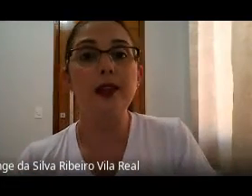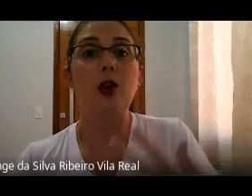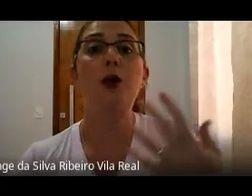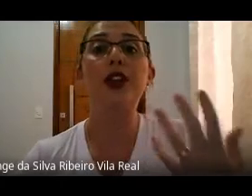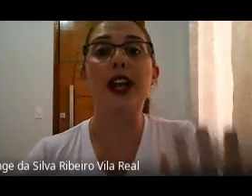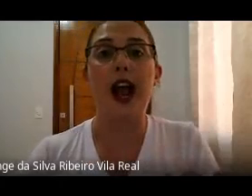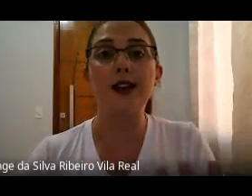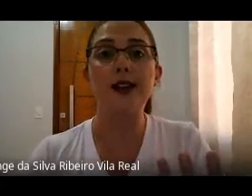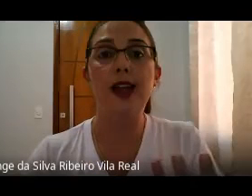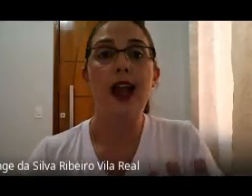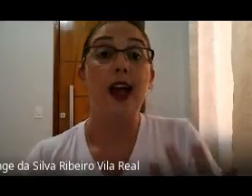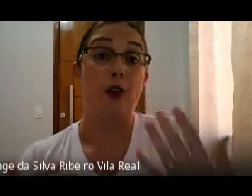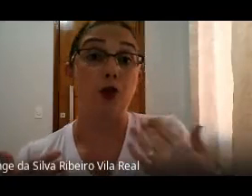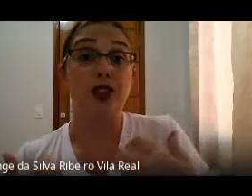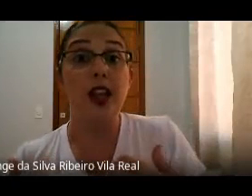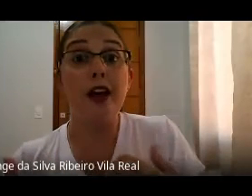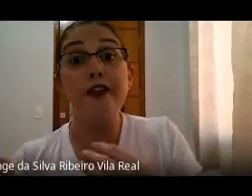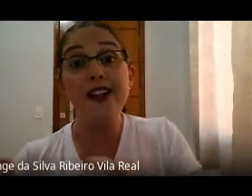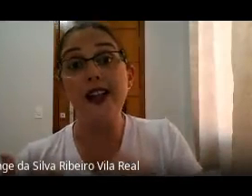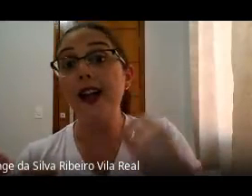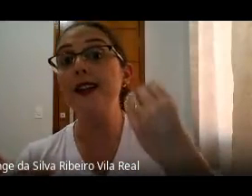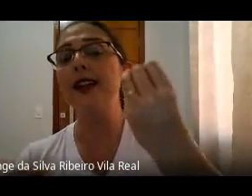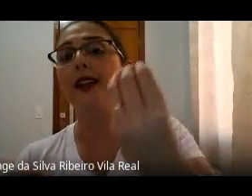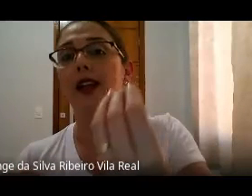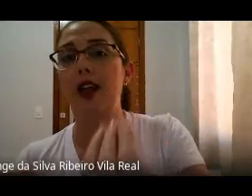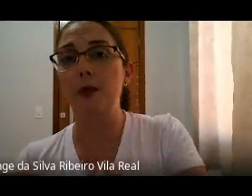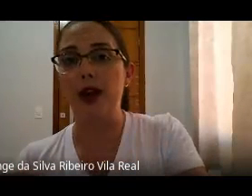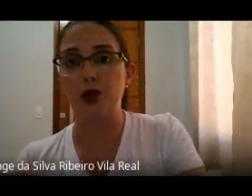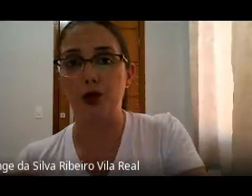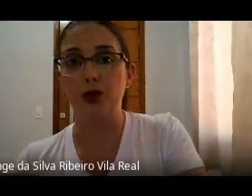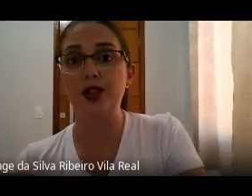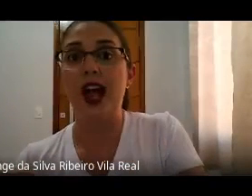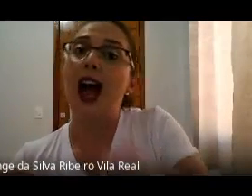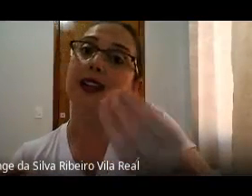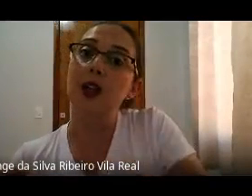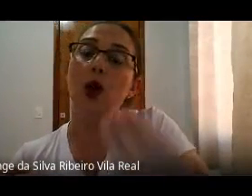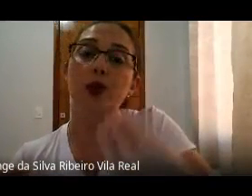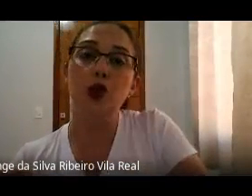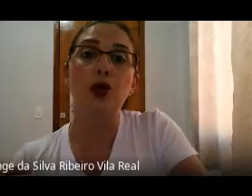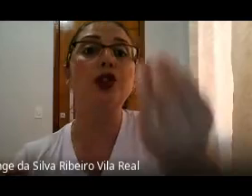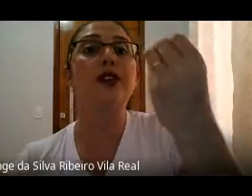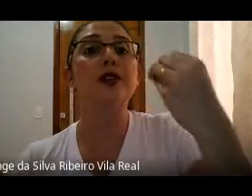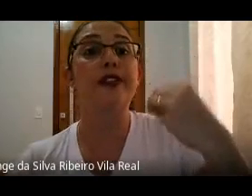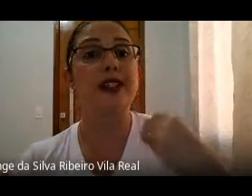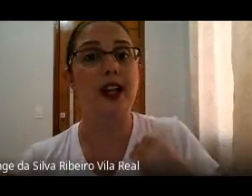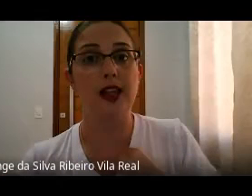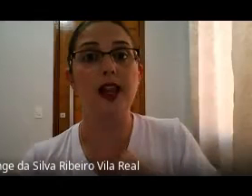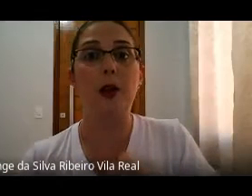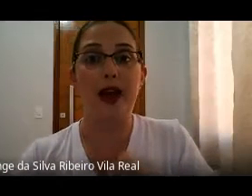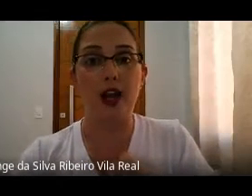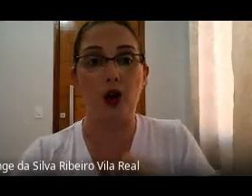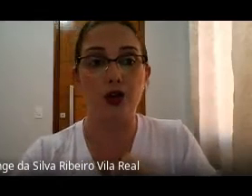consiga comunicar-se, consiga fazer-se entender para os surdos, assim como os surdos vão se